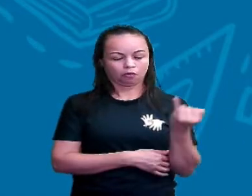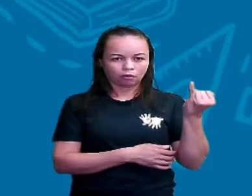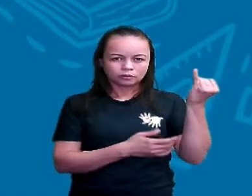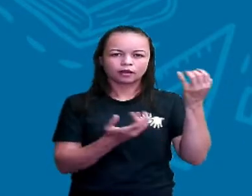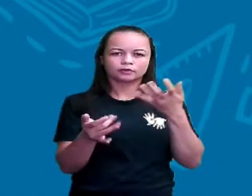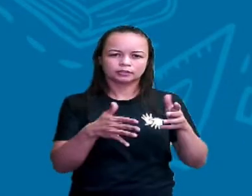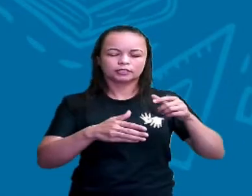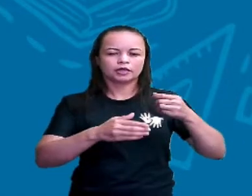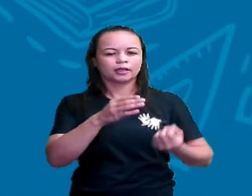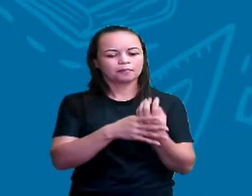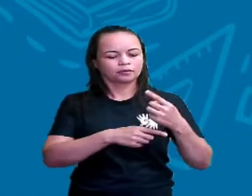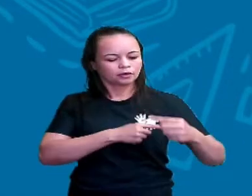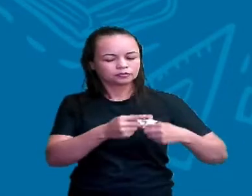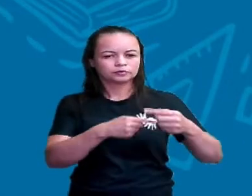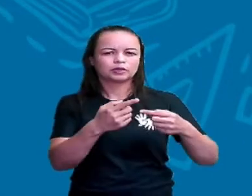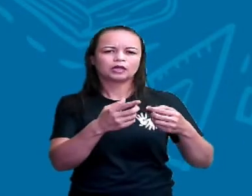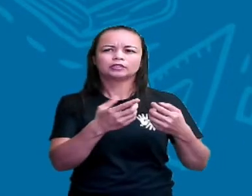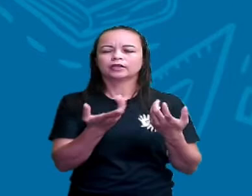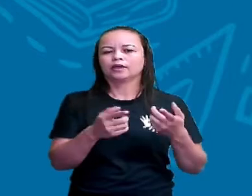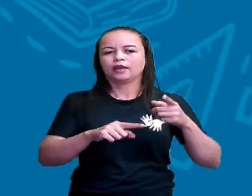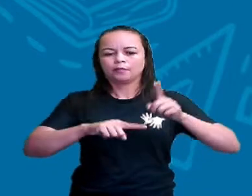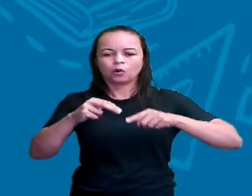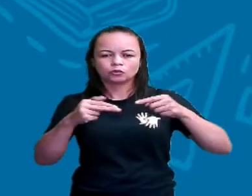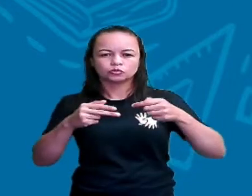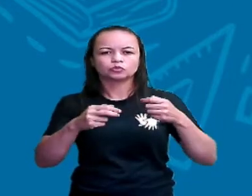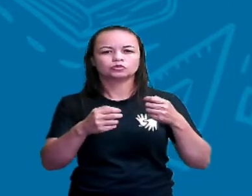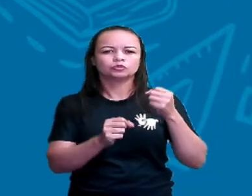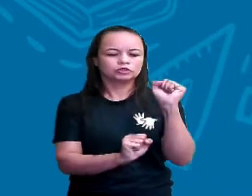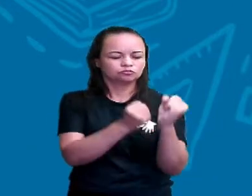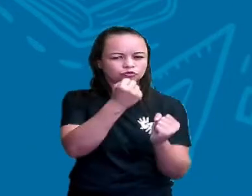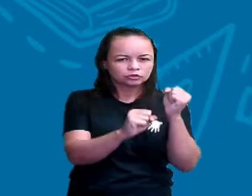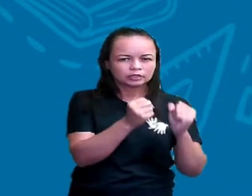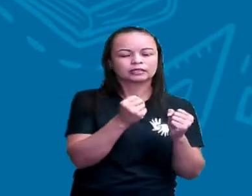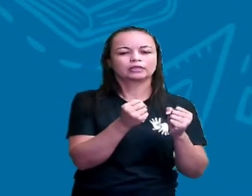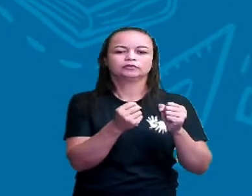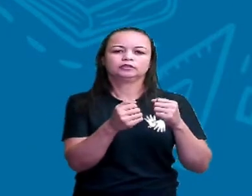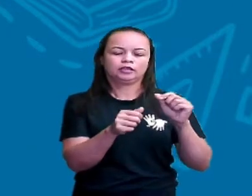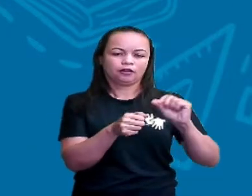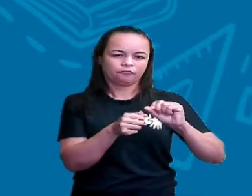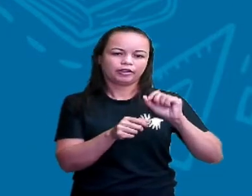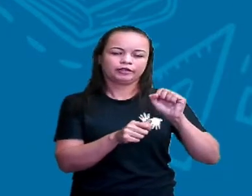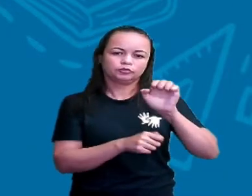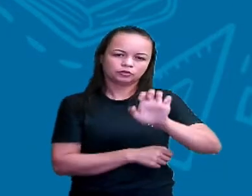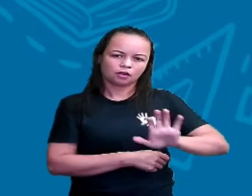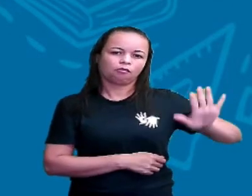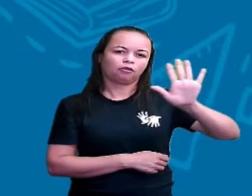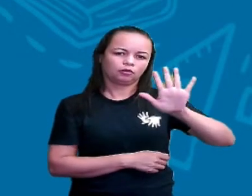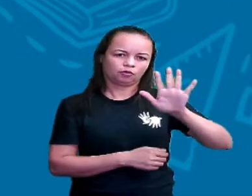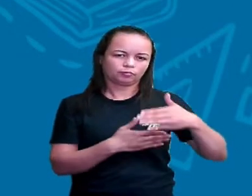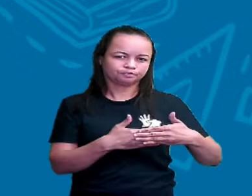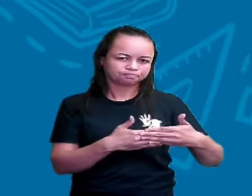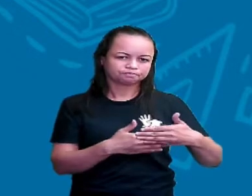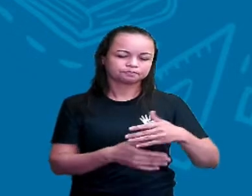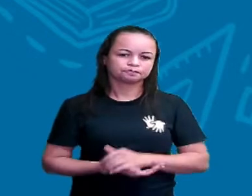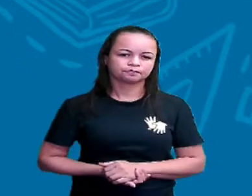produtos que eram industrializados, produzidos pela Europa, tá? Inicialmente. E aí